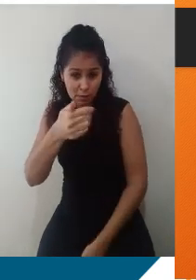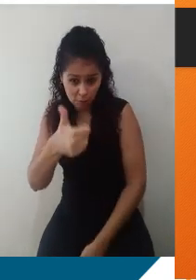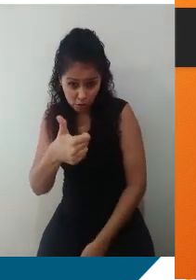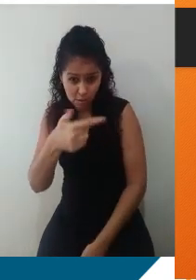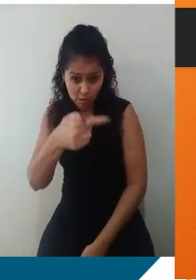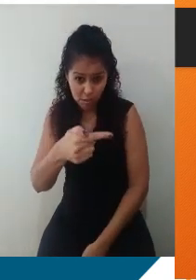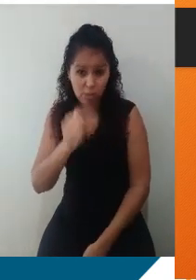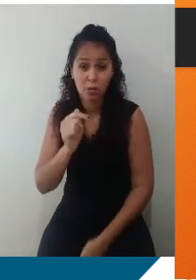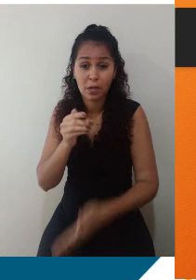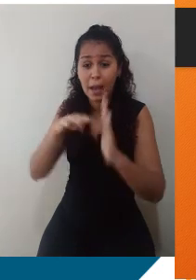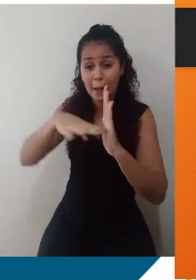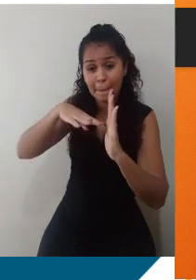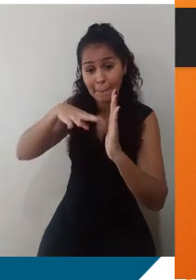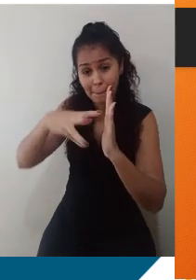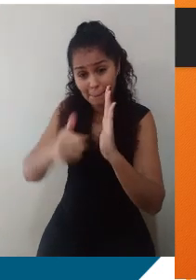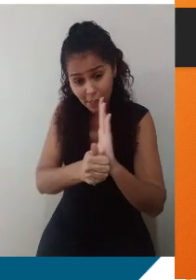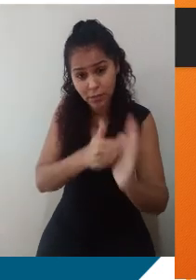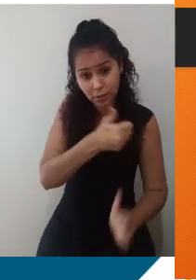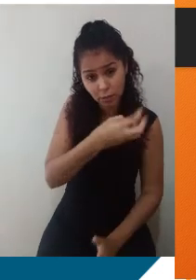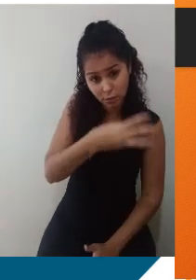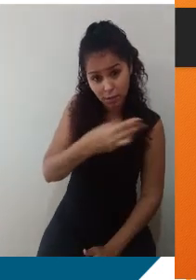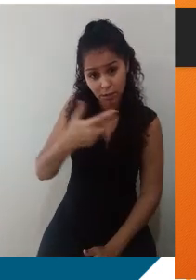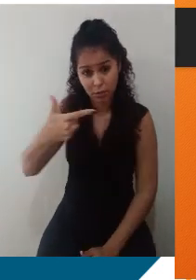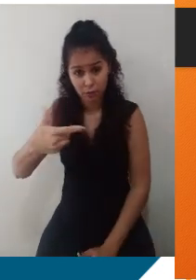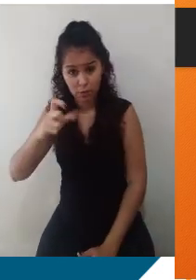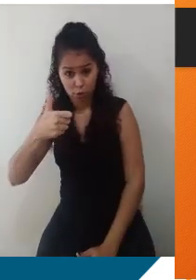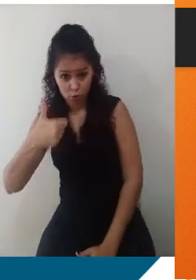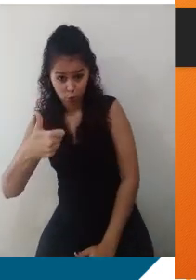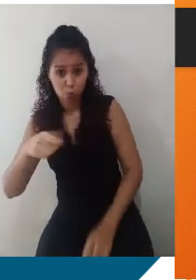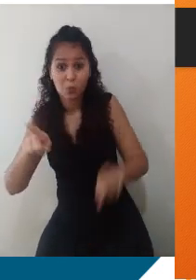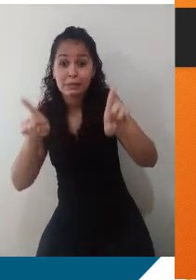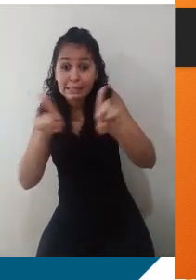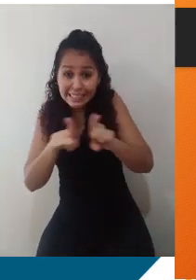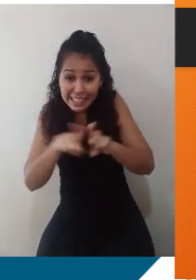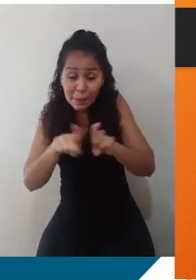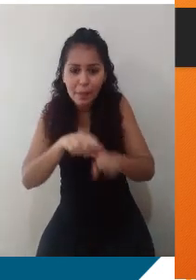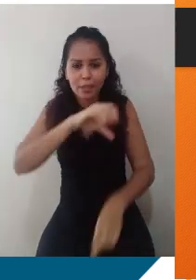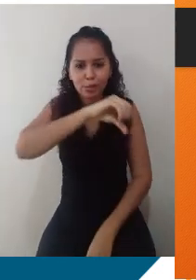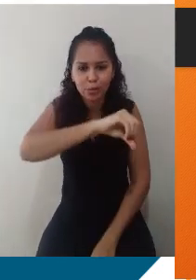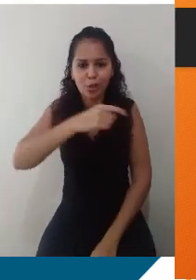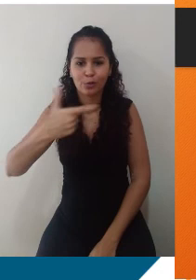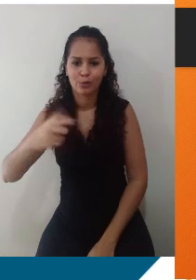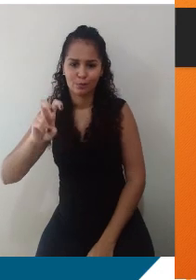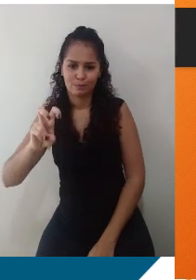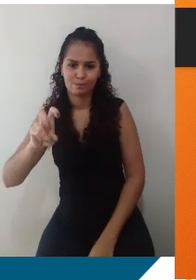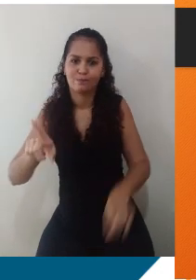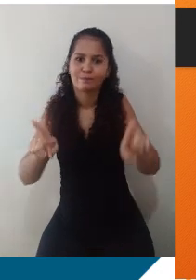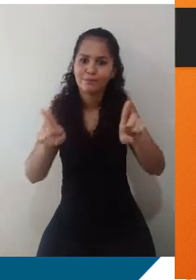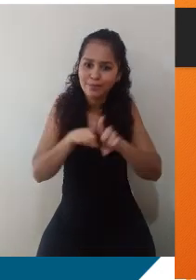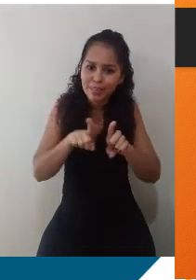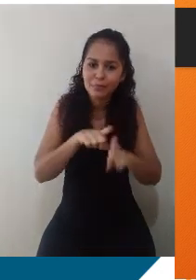isso, ele é a média aritmética do 13 com 21. Mas ele também é a média aritmética do 9 com 25